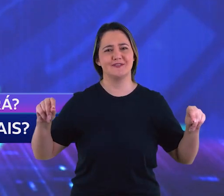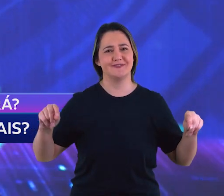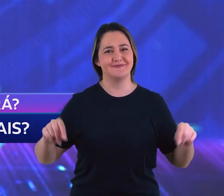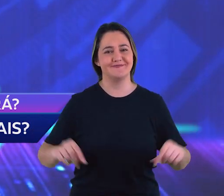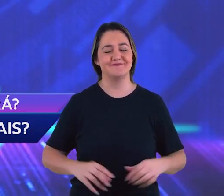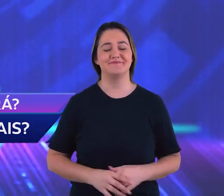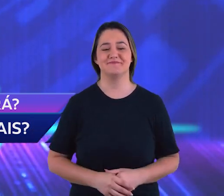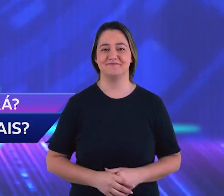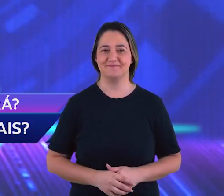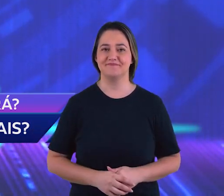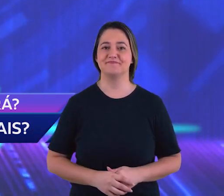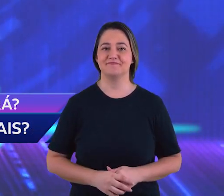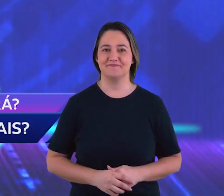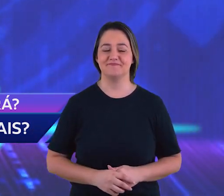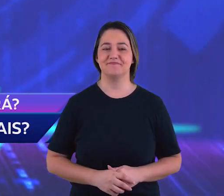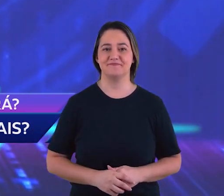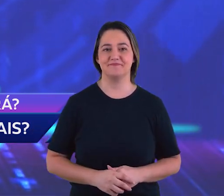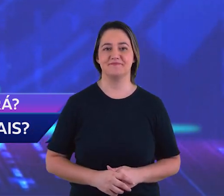nada.